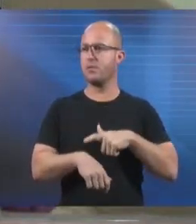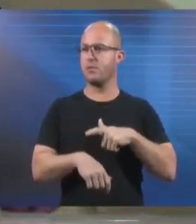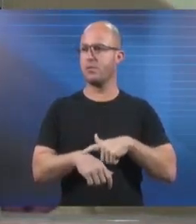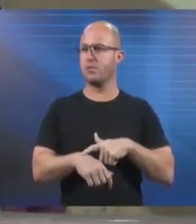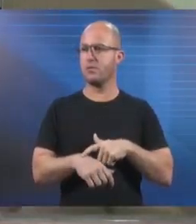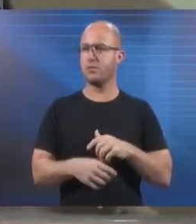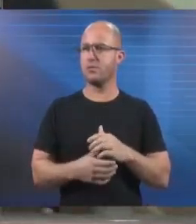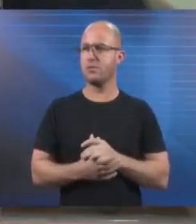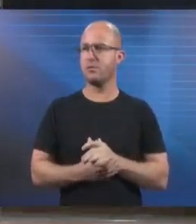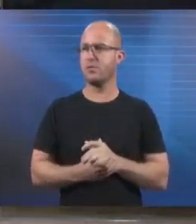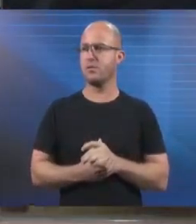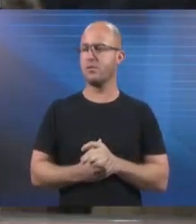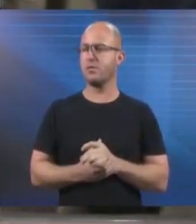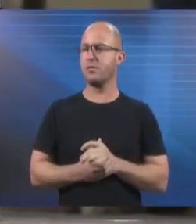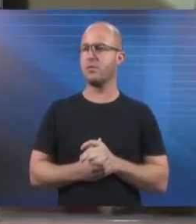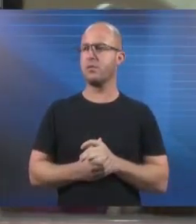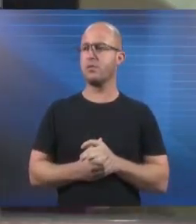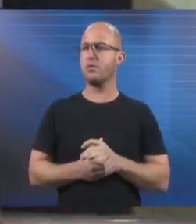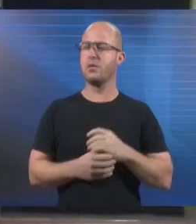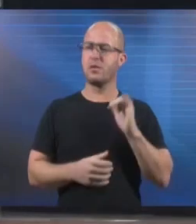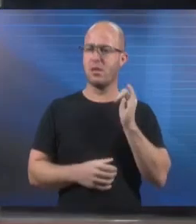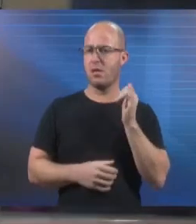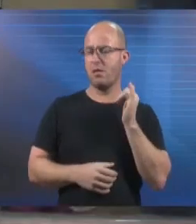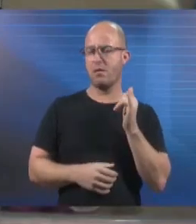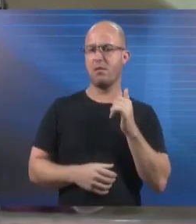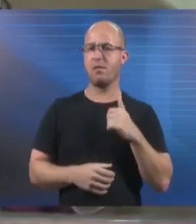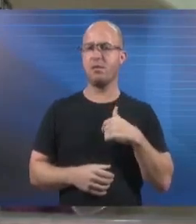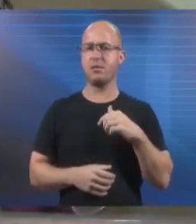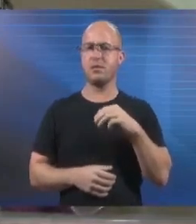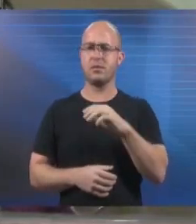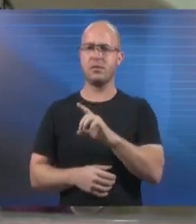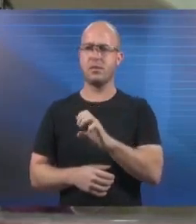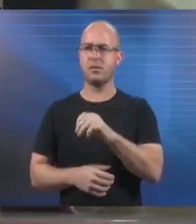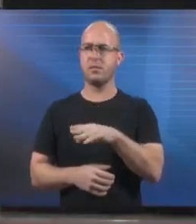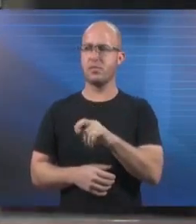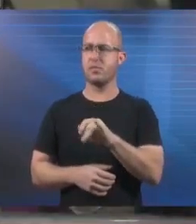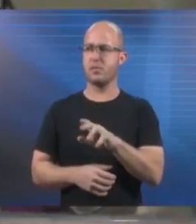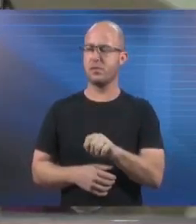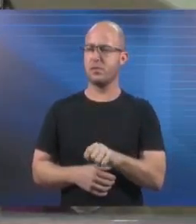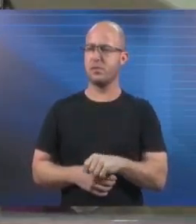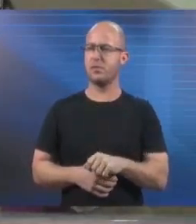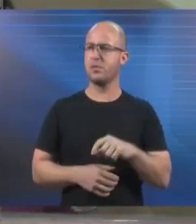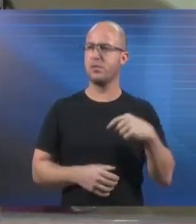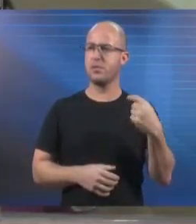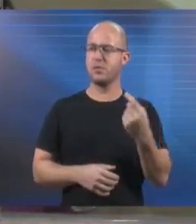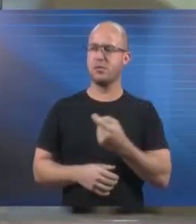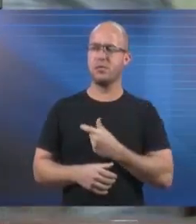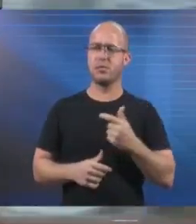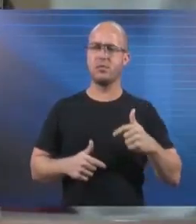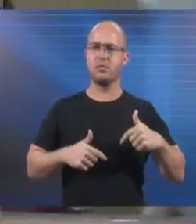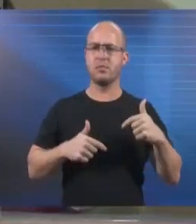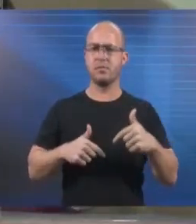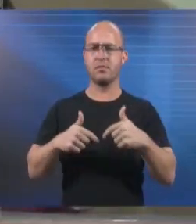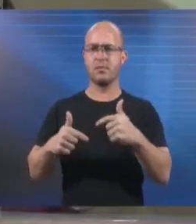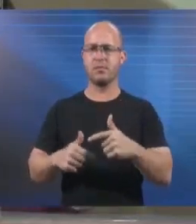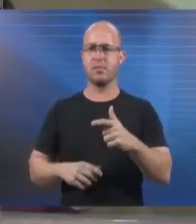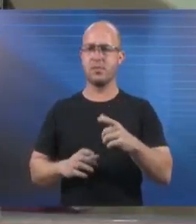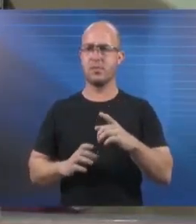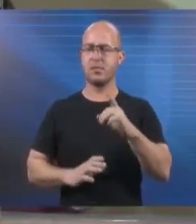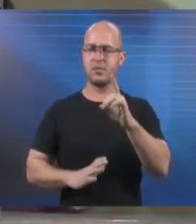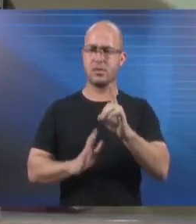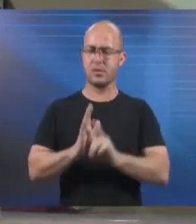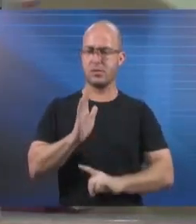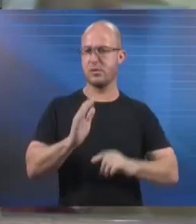nós acabarmos com essas narrativas com essa demagogia e nós fomos apenas lutar pelo um direito de